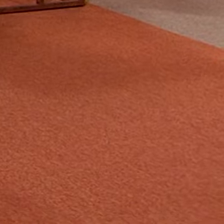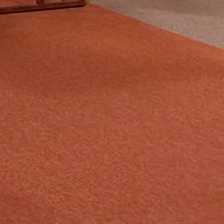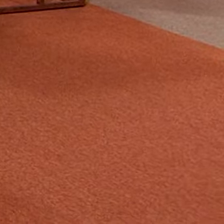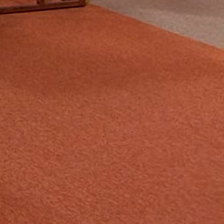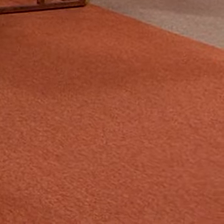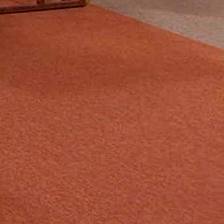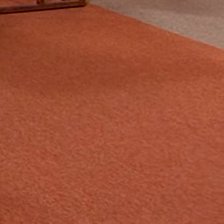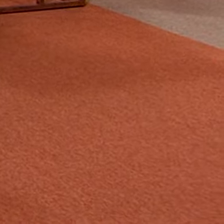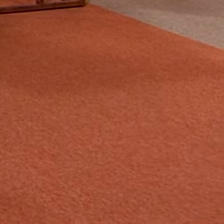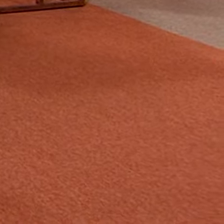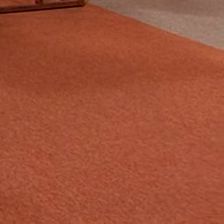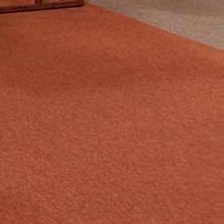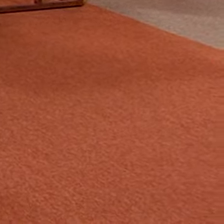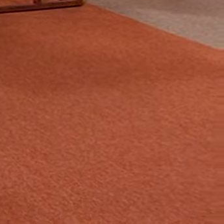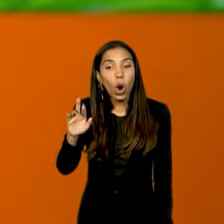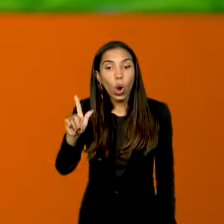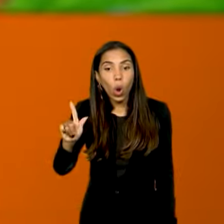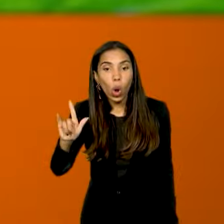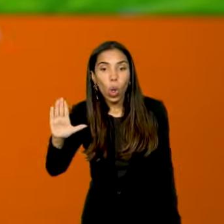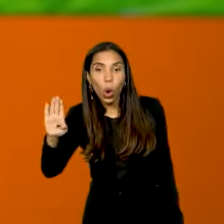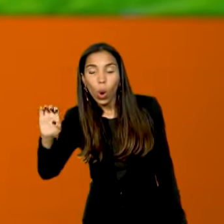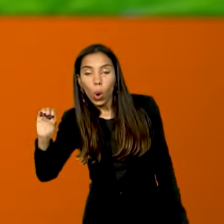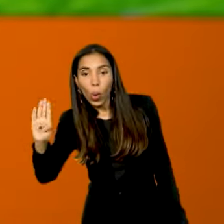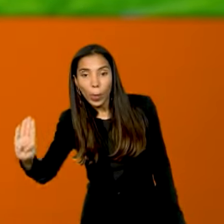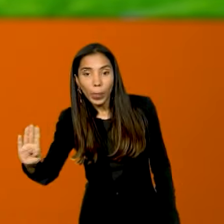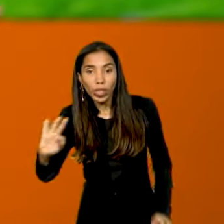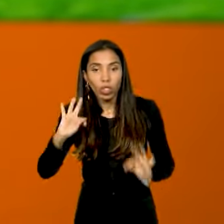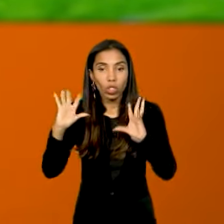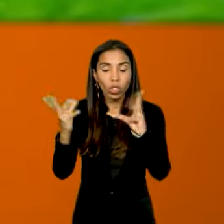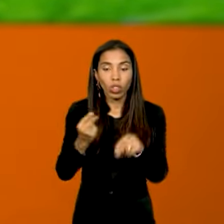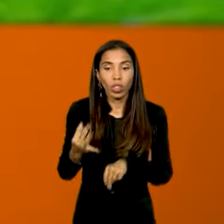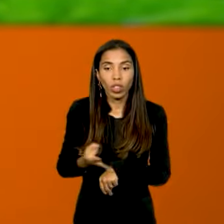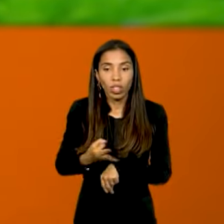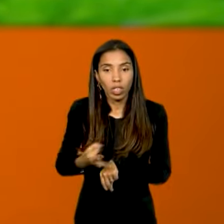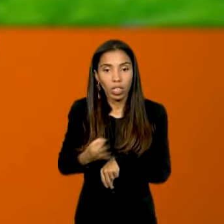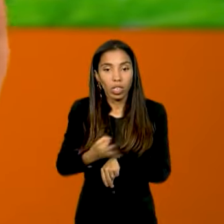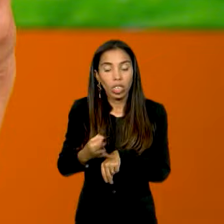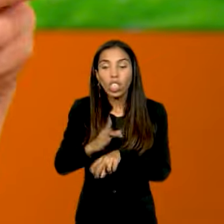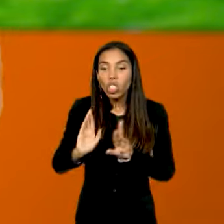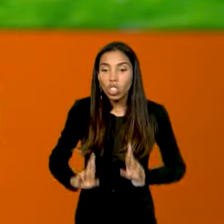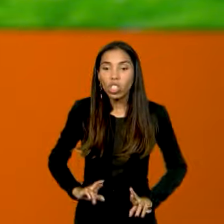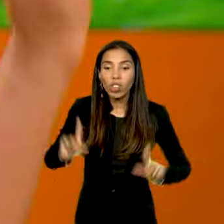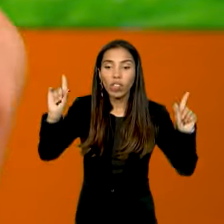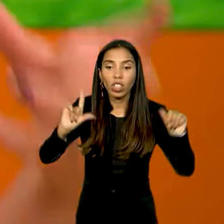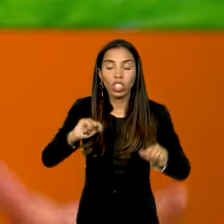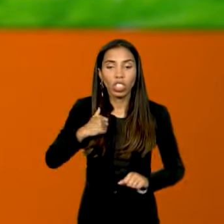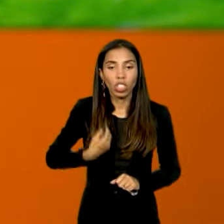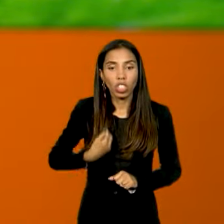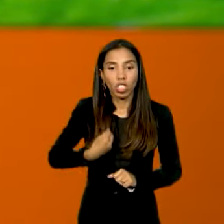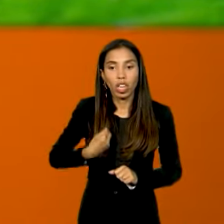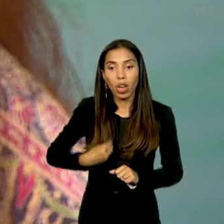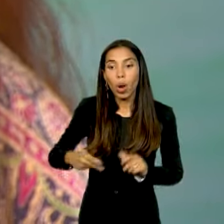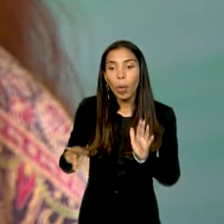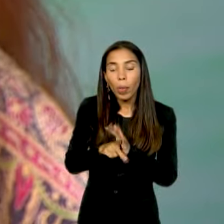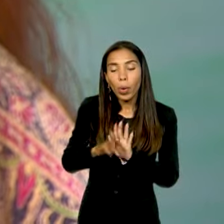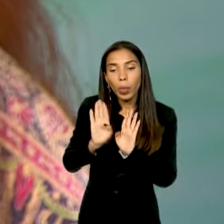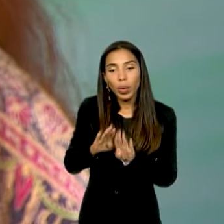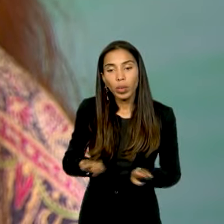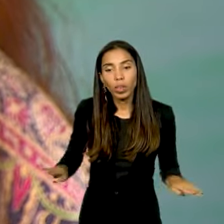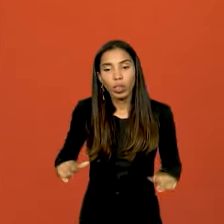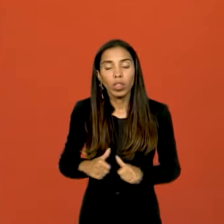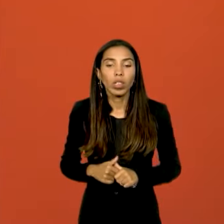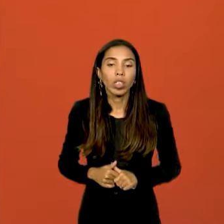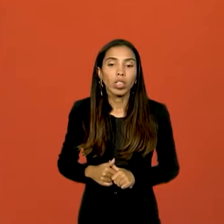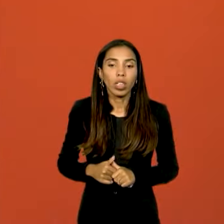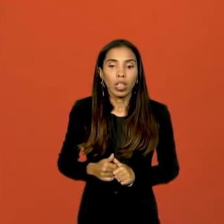O Rolê Gloob. Rolê Gloob. Rolava todas as férias pra ter um programa diferente nas férias pra entreter a criançada. E aí era um programa que